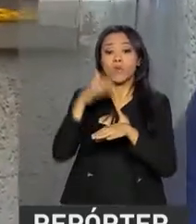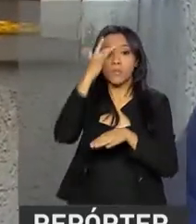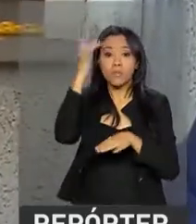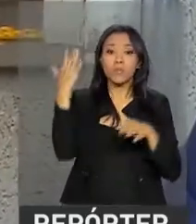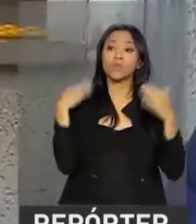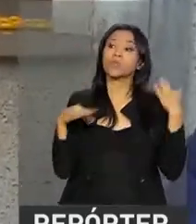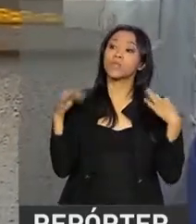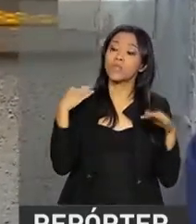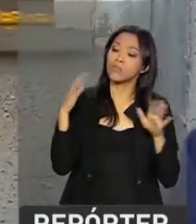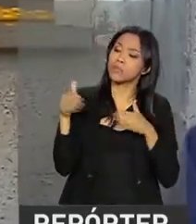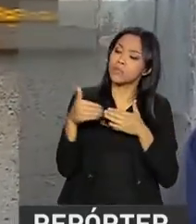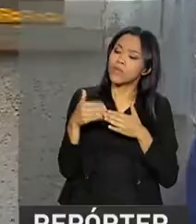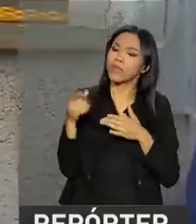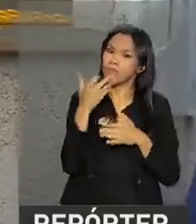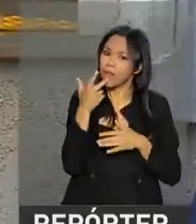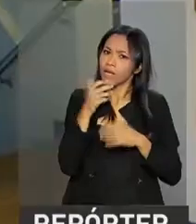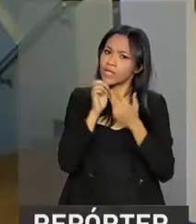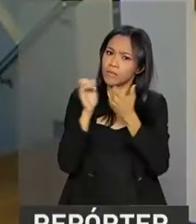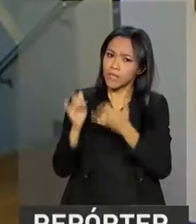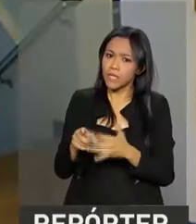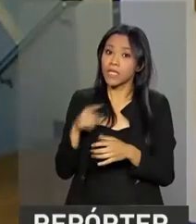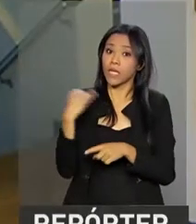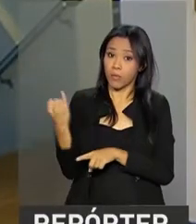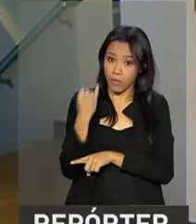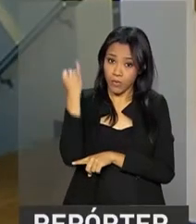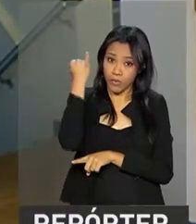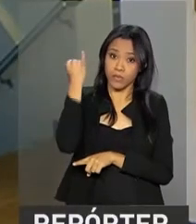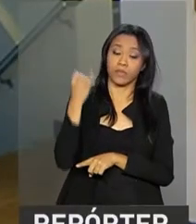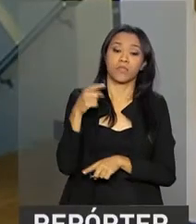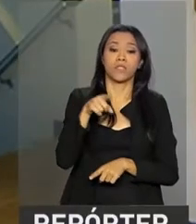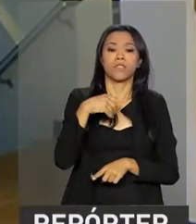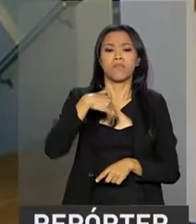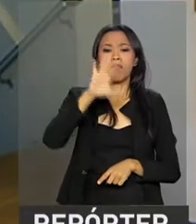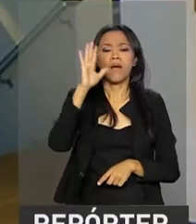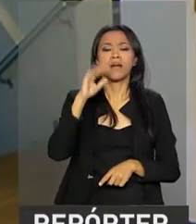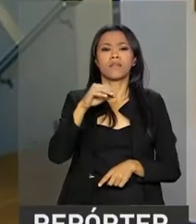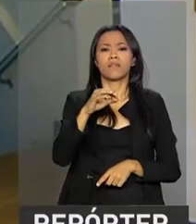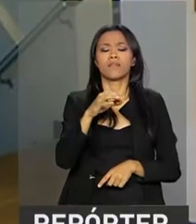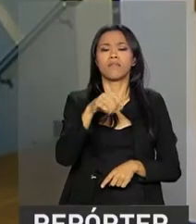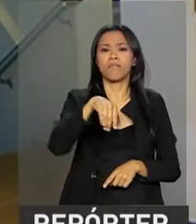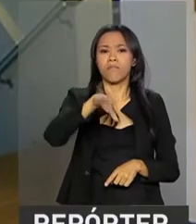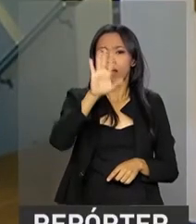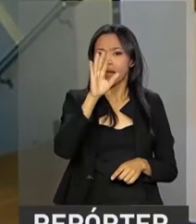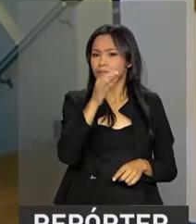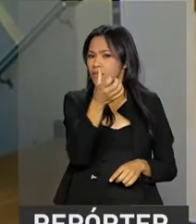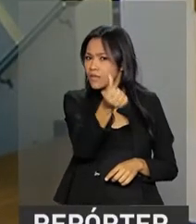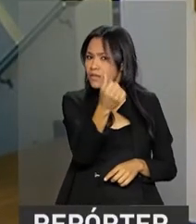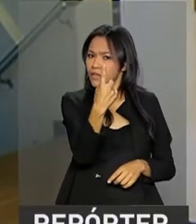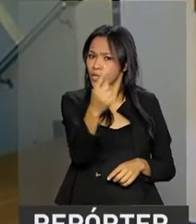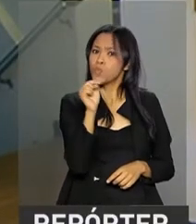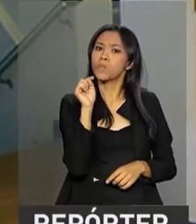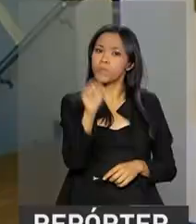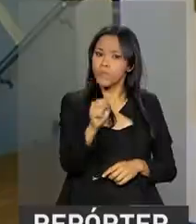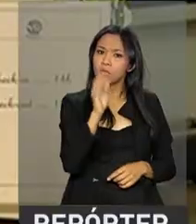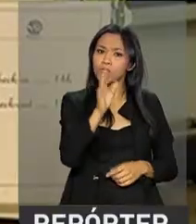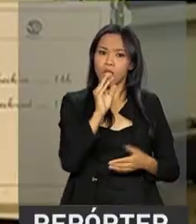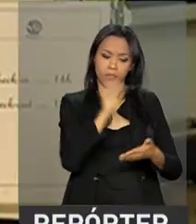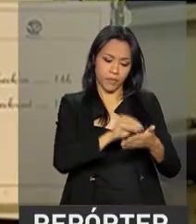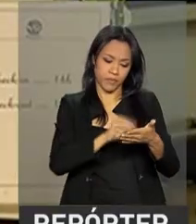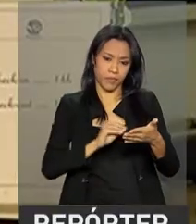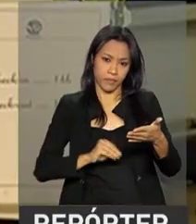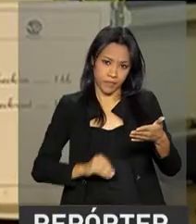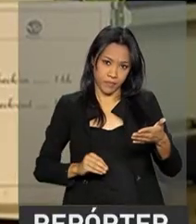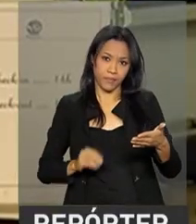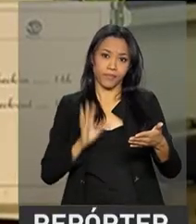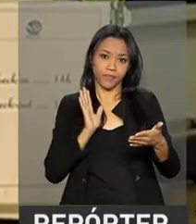a importância dessa ferramenta. Já existem mais de 61 mil empreendimentos e profissionais cadastrados.